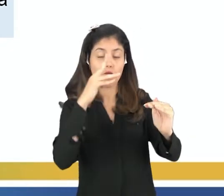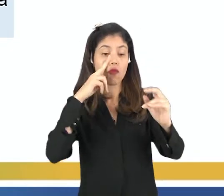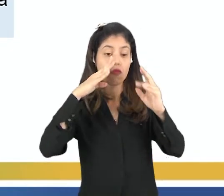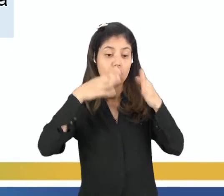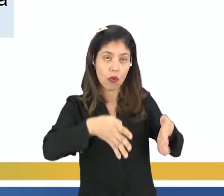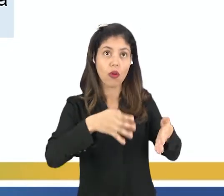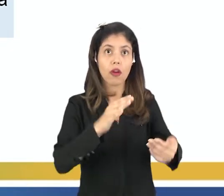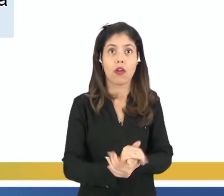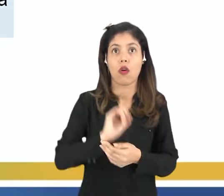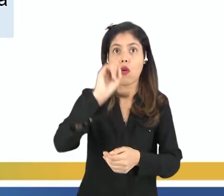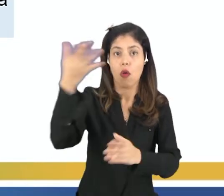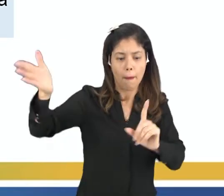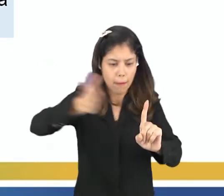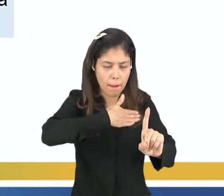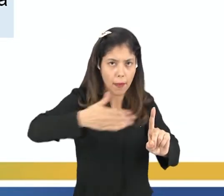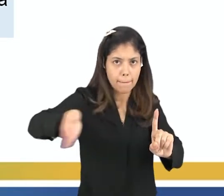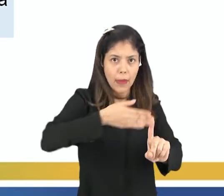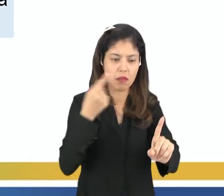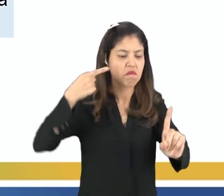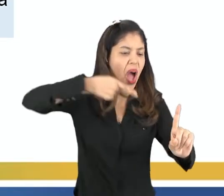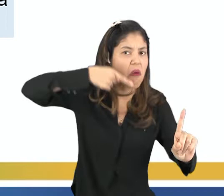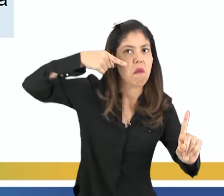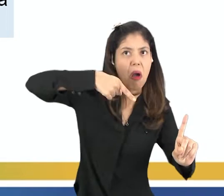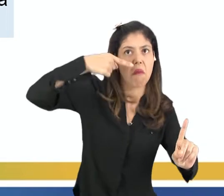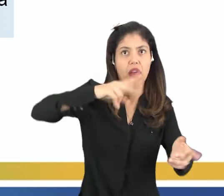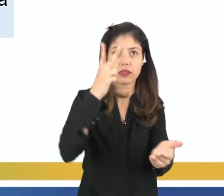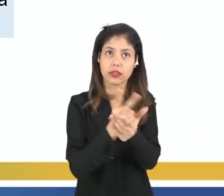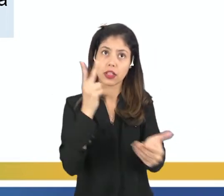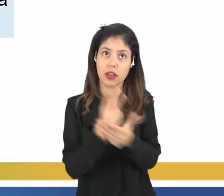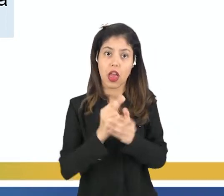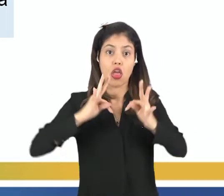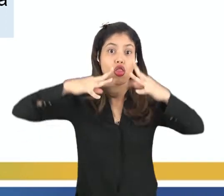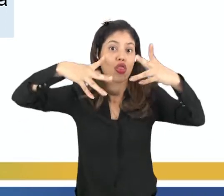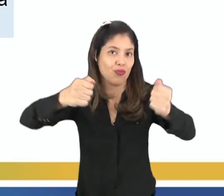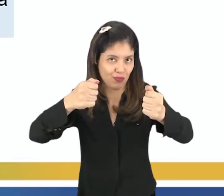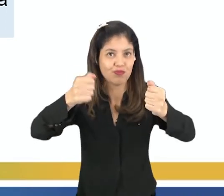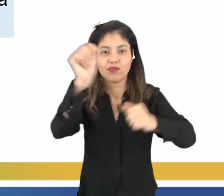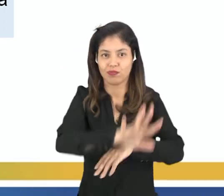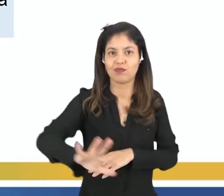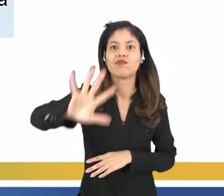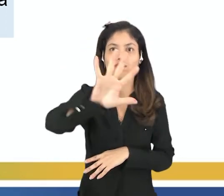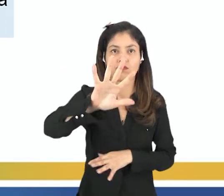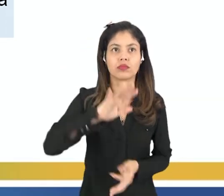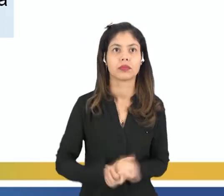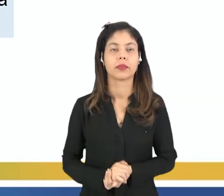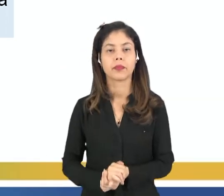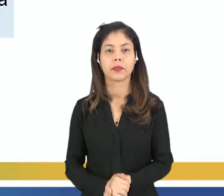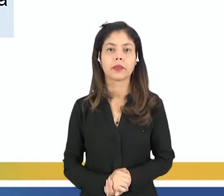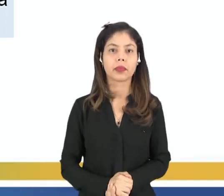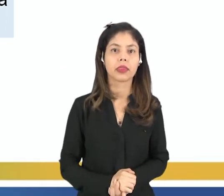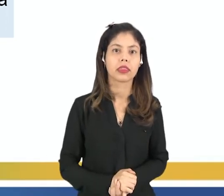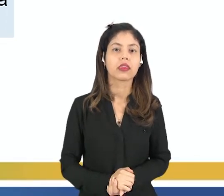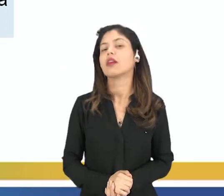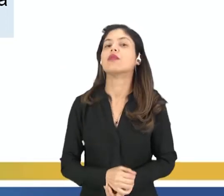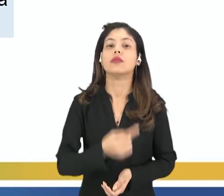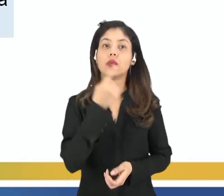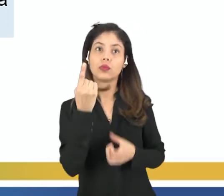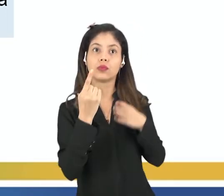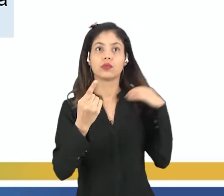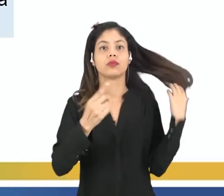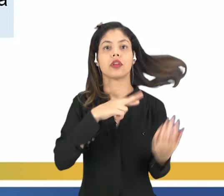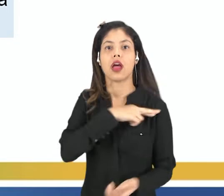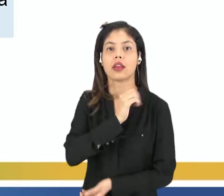do que agredir ou ofender um indivíduo, é atingir uma comunidade inteira. Aí a gente tem um dos tipos de crime de ódio,